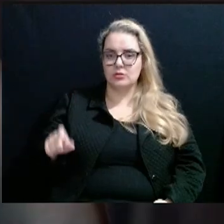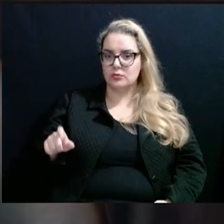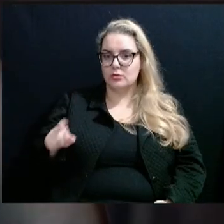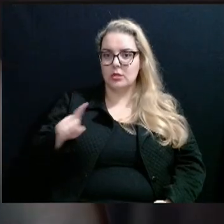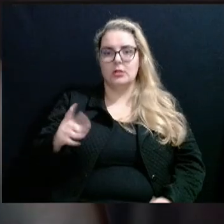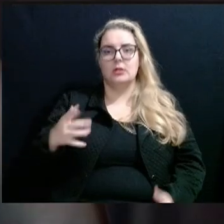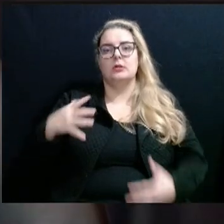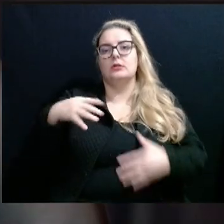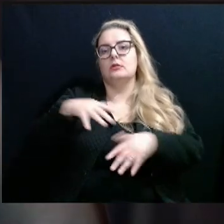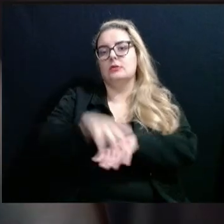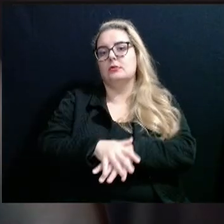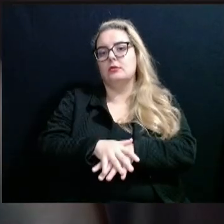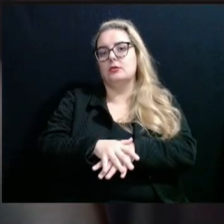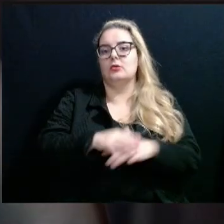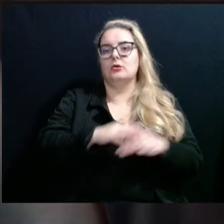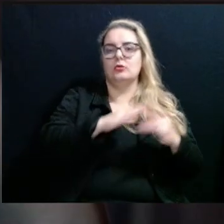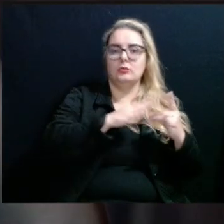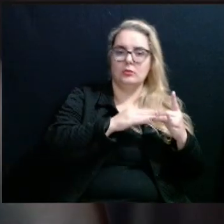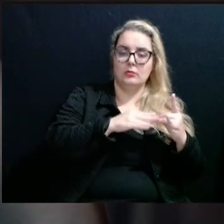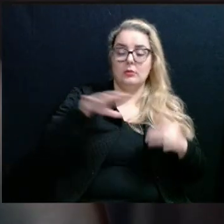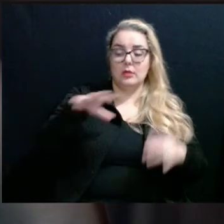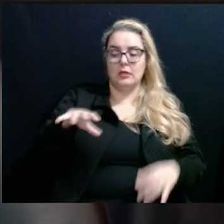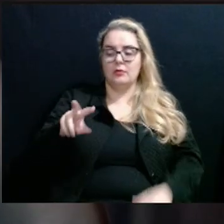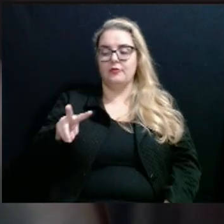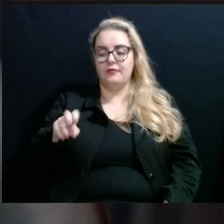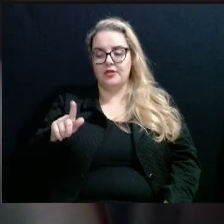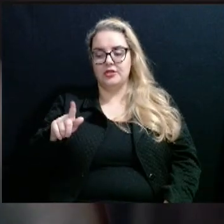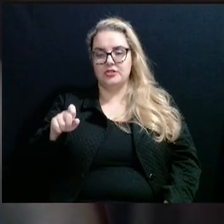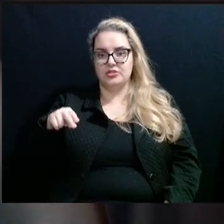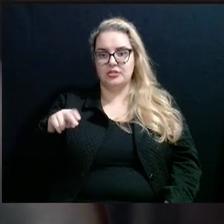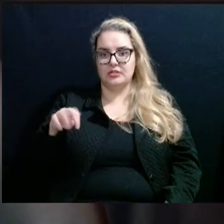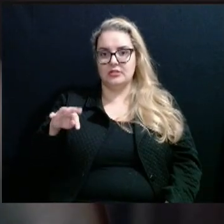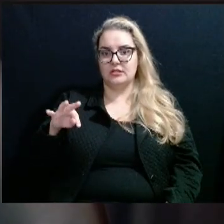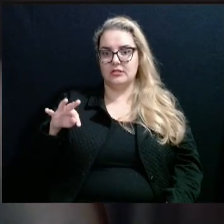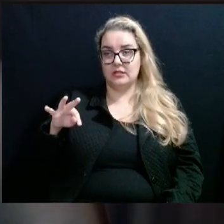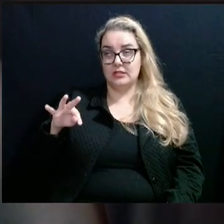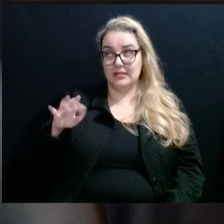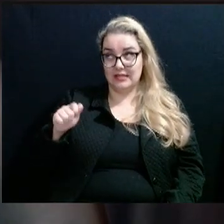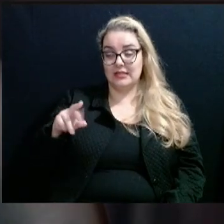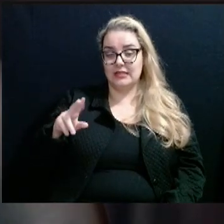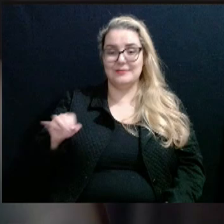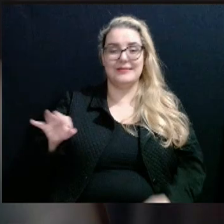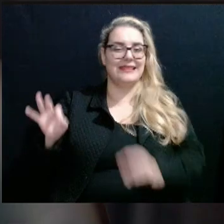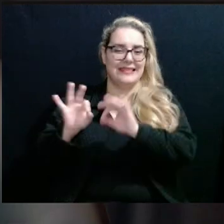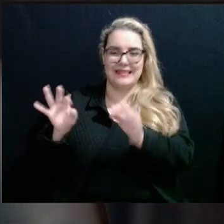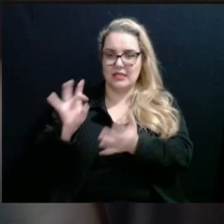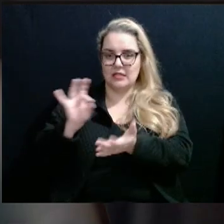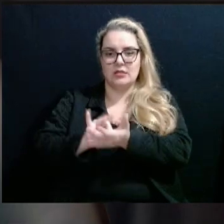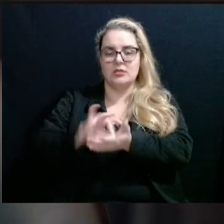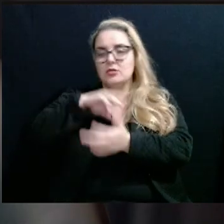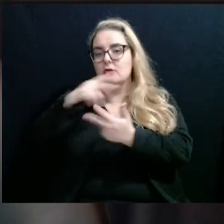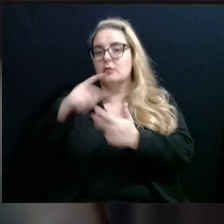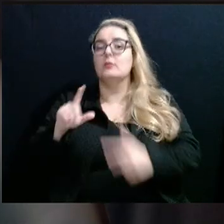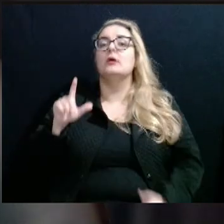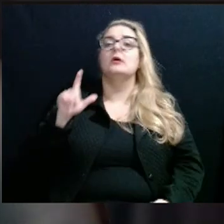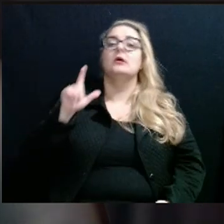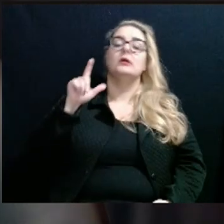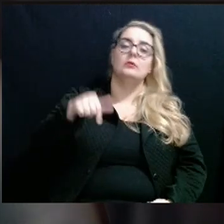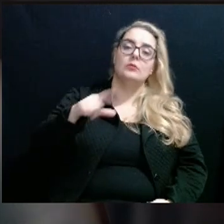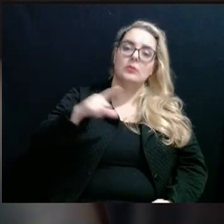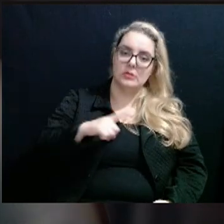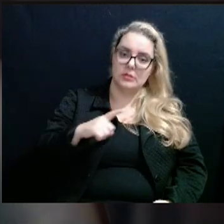mas dentro da alimentação ela não utiliza nada de origem animal. Sim. Tá? Depois nós vamos ter também